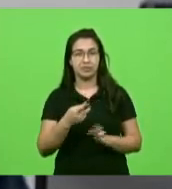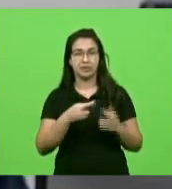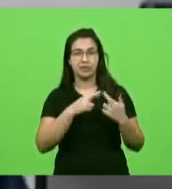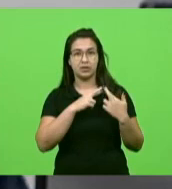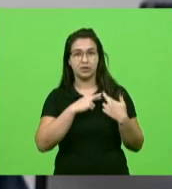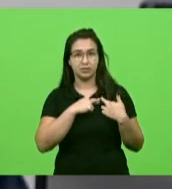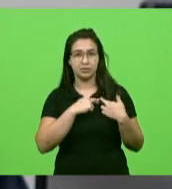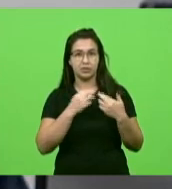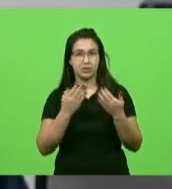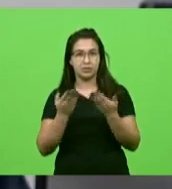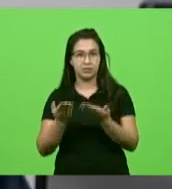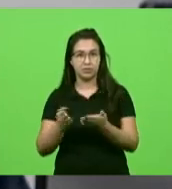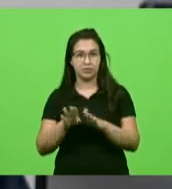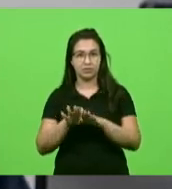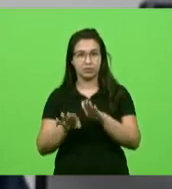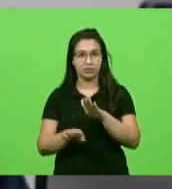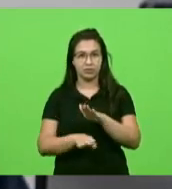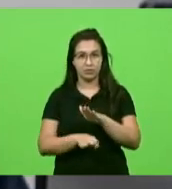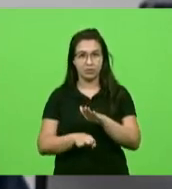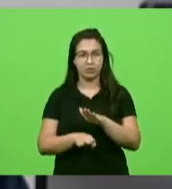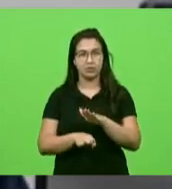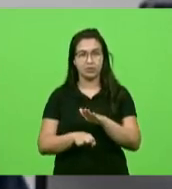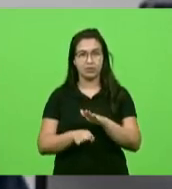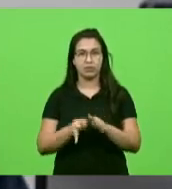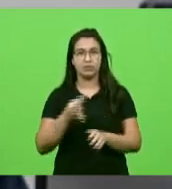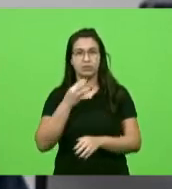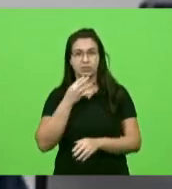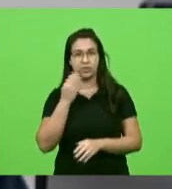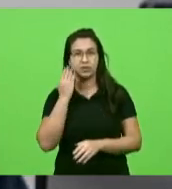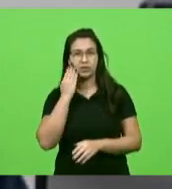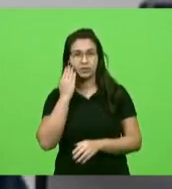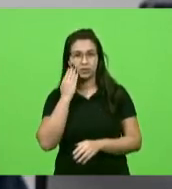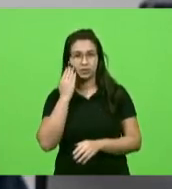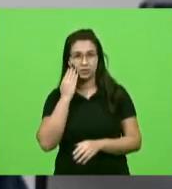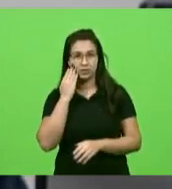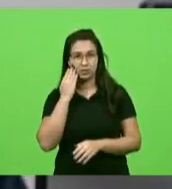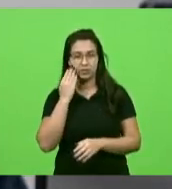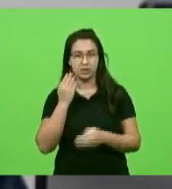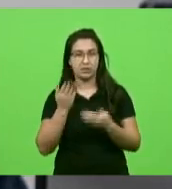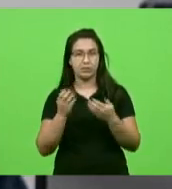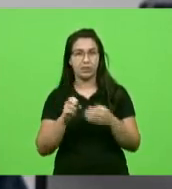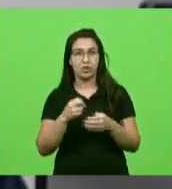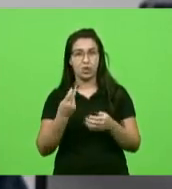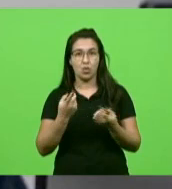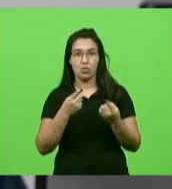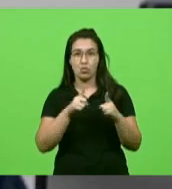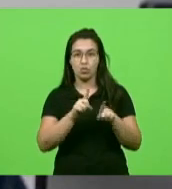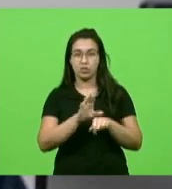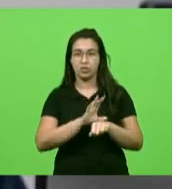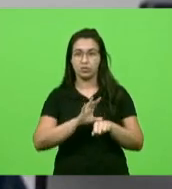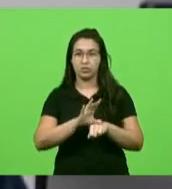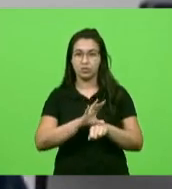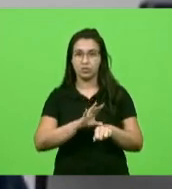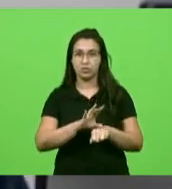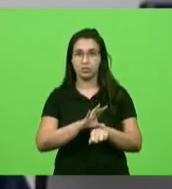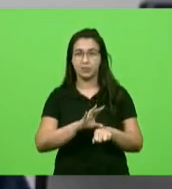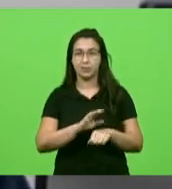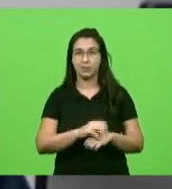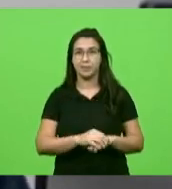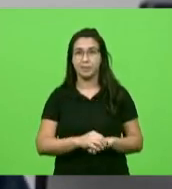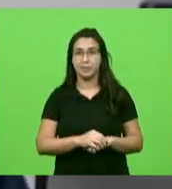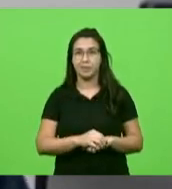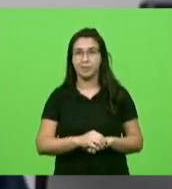dos seus subordinados quando manifesta em delitos funcionais ou na prática de Atos contrários à Constituição